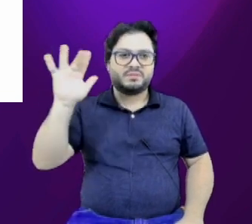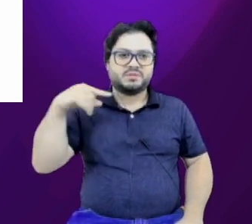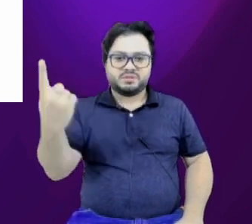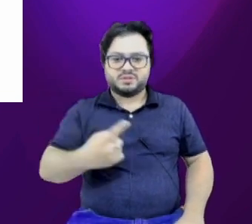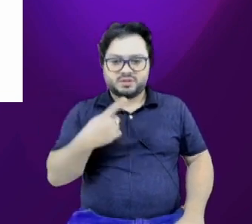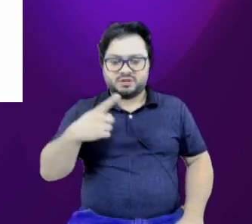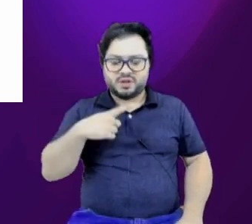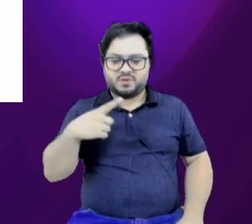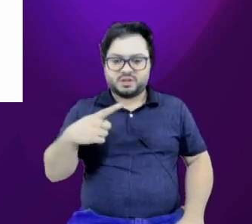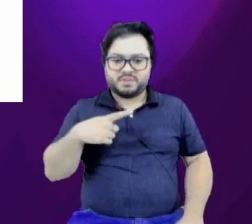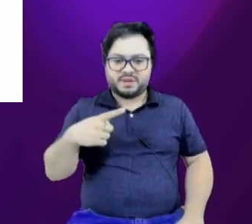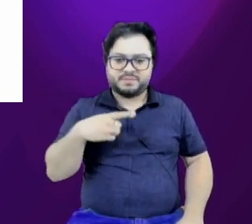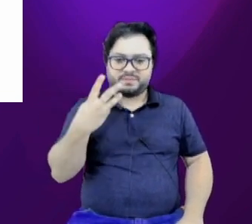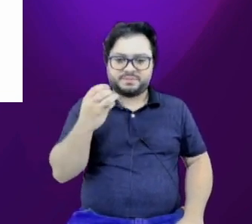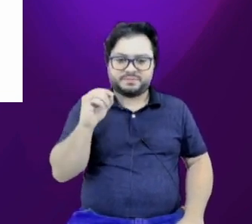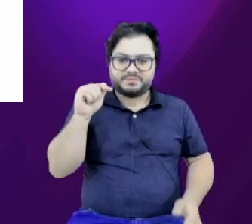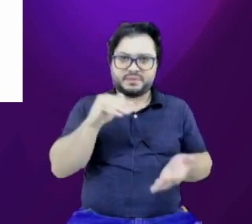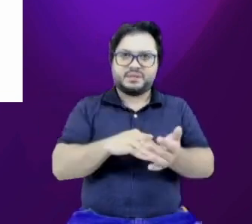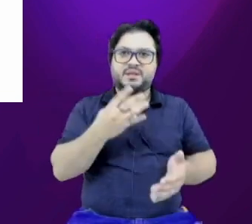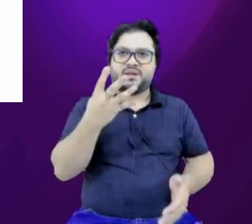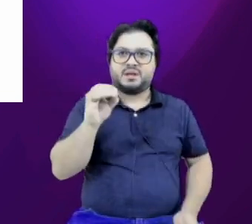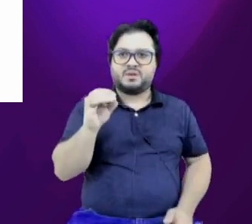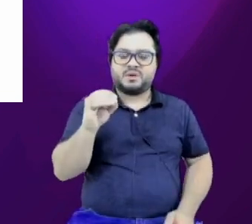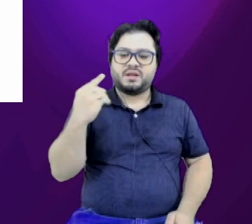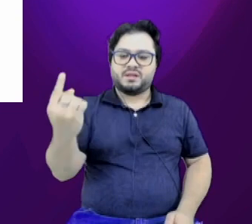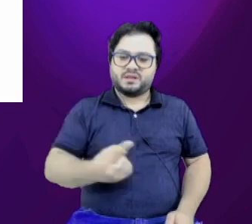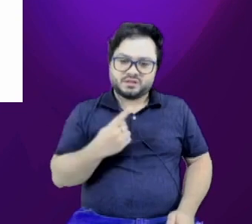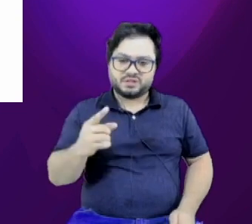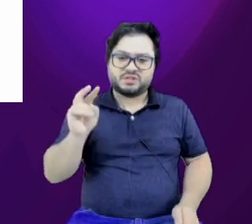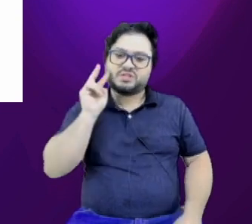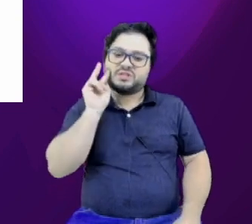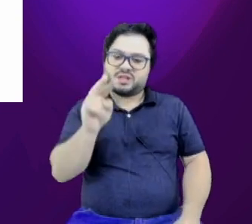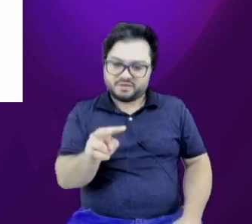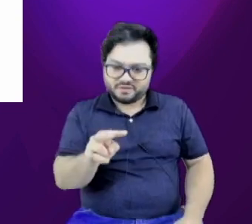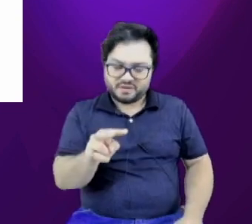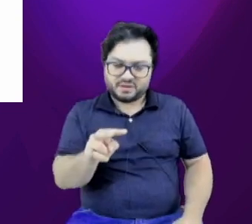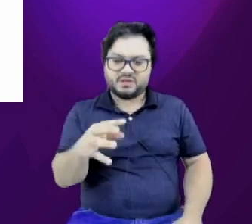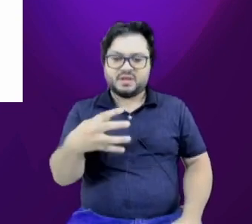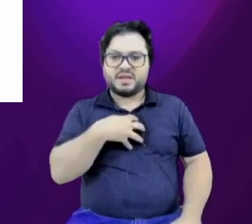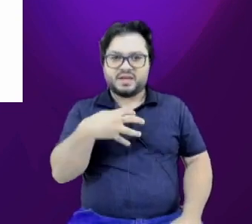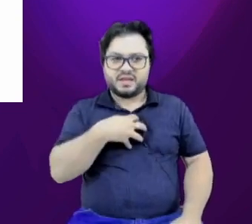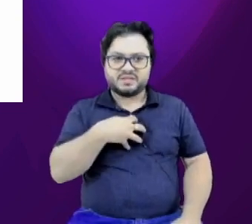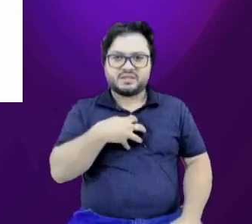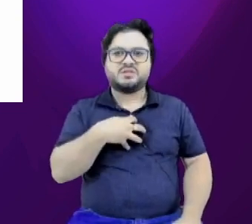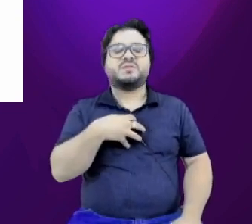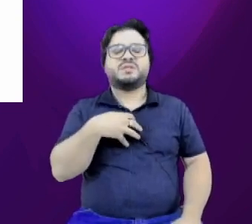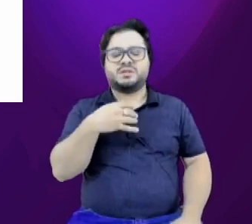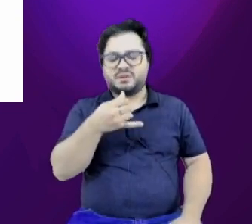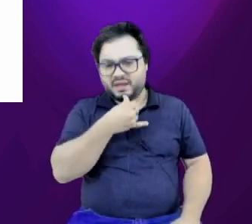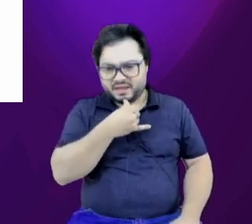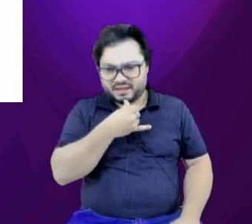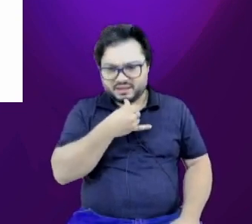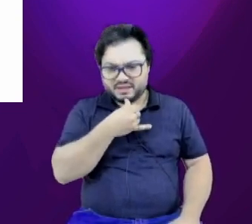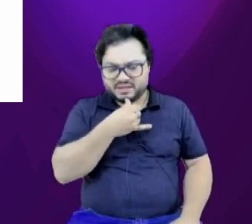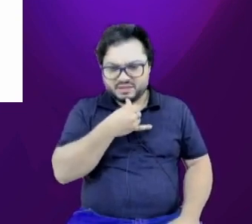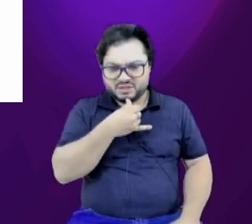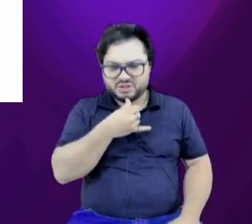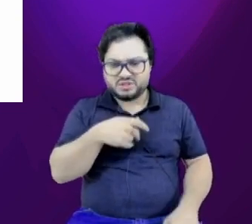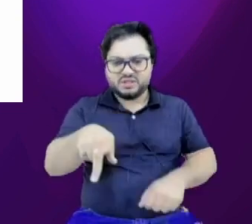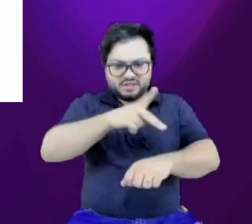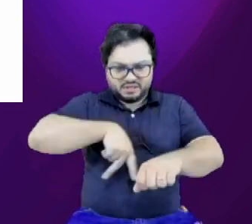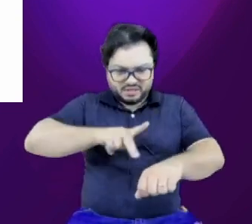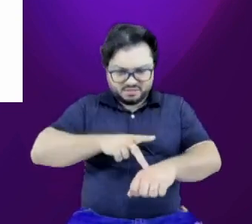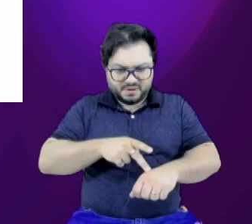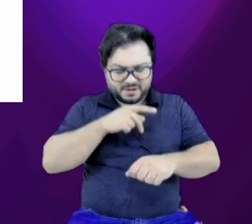de 30 a 40, né, e a gente está vendo essa situação muito triste em países